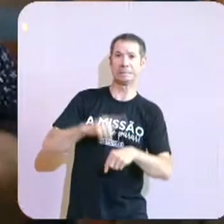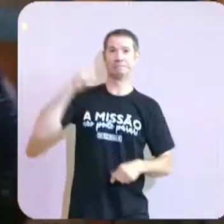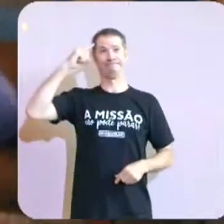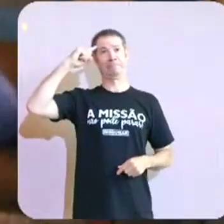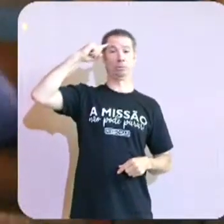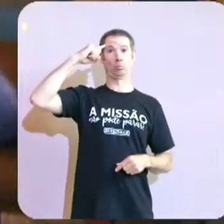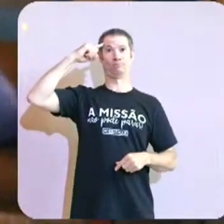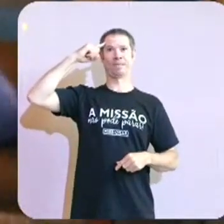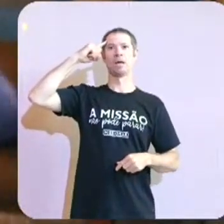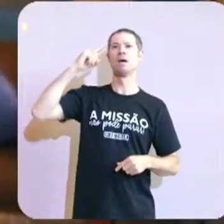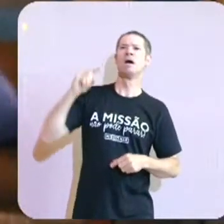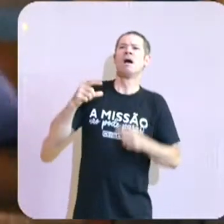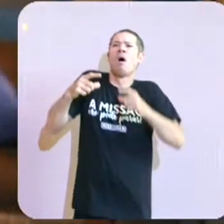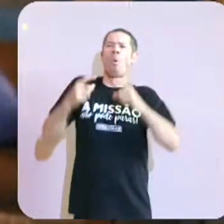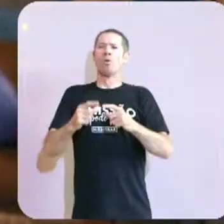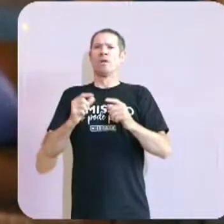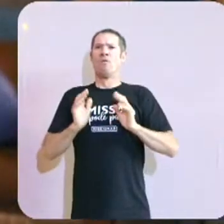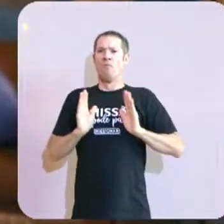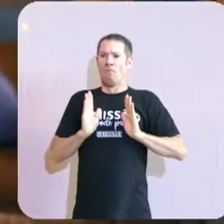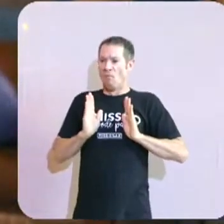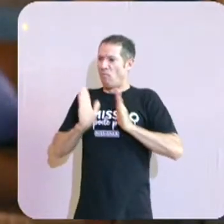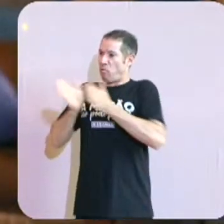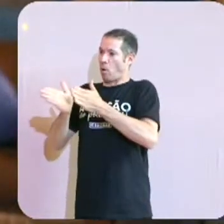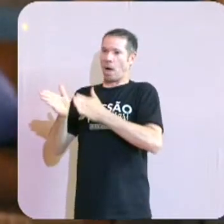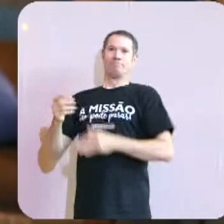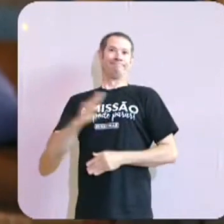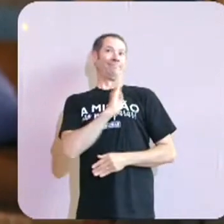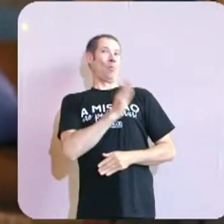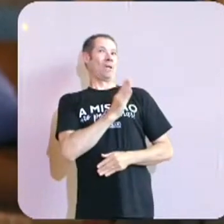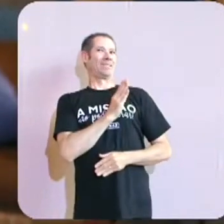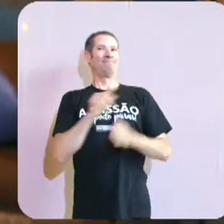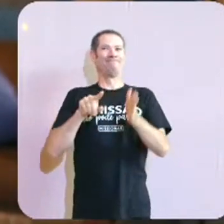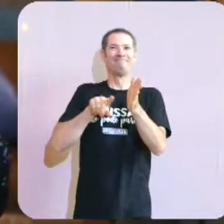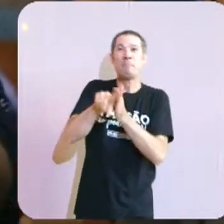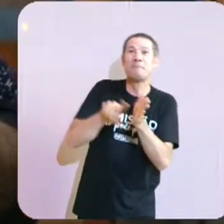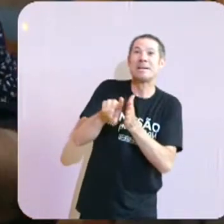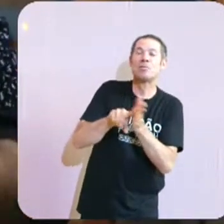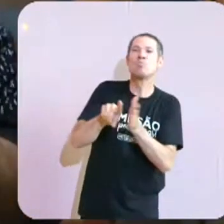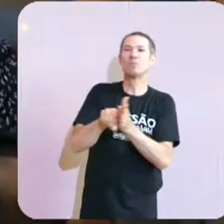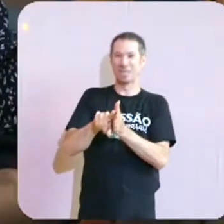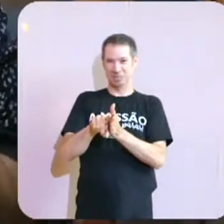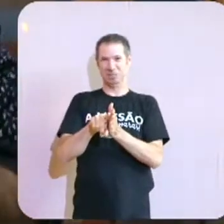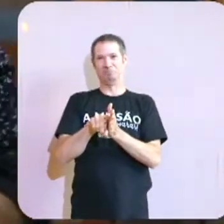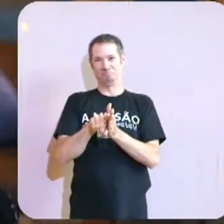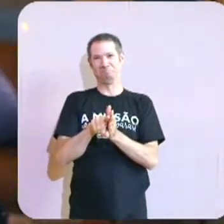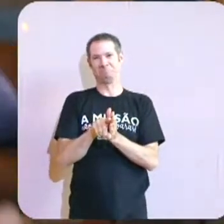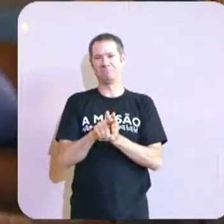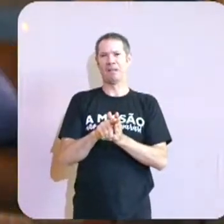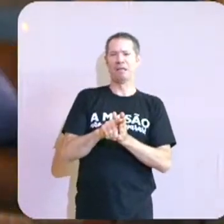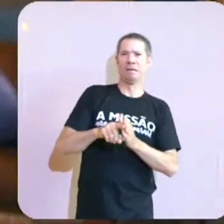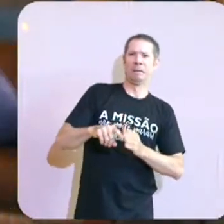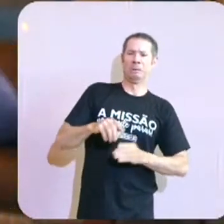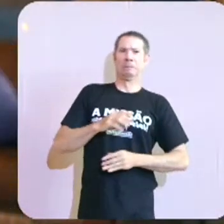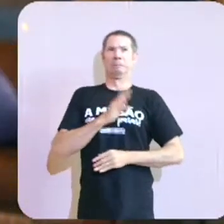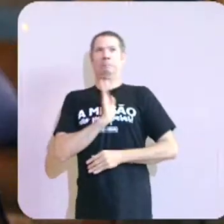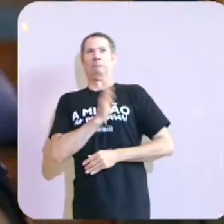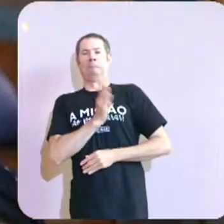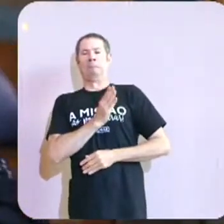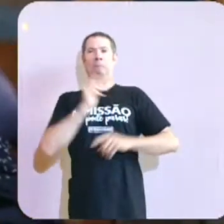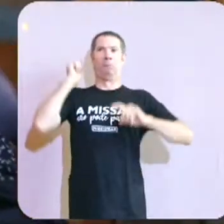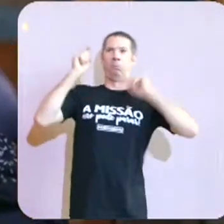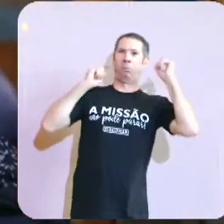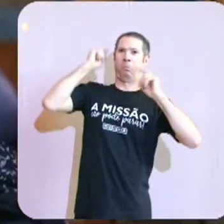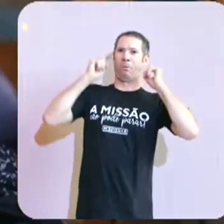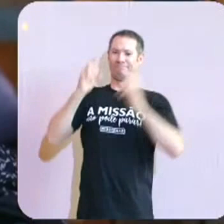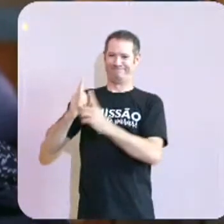incertezas? Aonde a gente deve colocar o nosso coração? E eram essas as perguntas que ali mexiam com o coração dos discípulos,